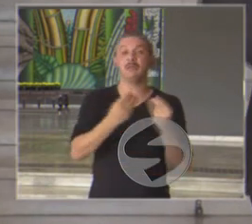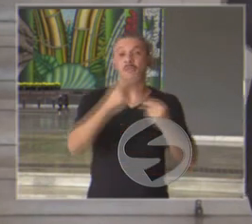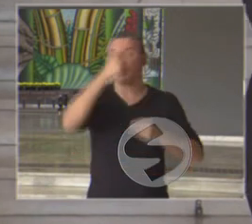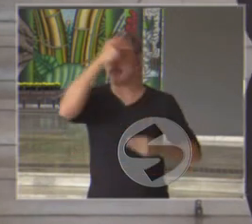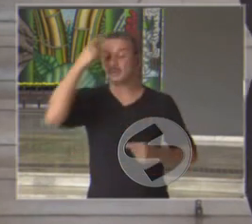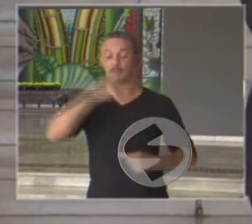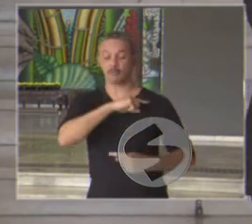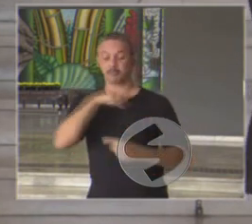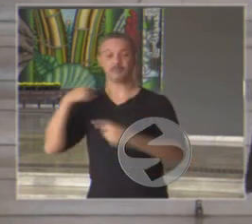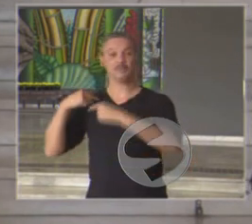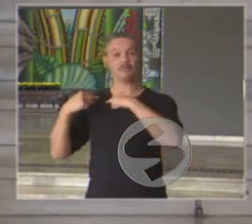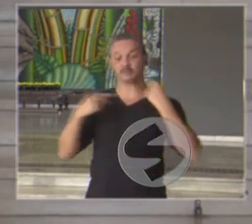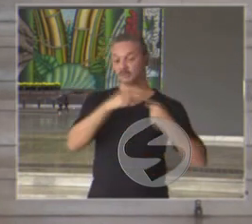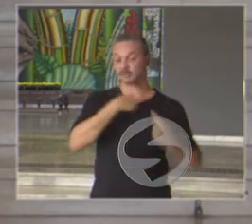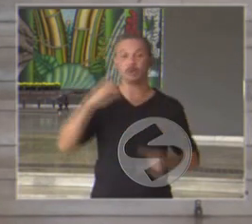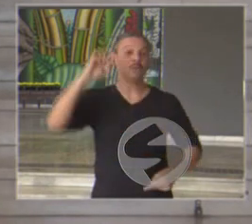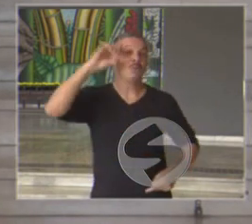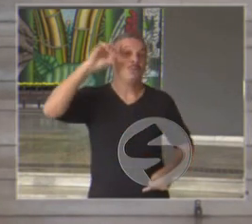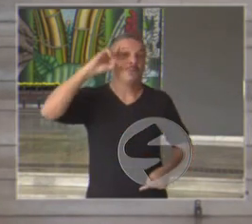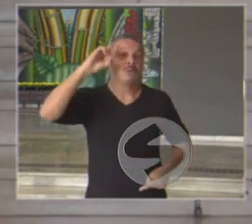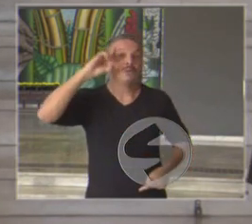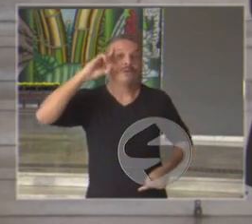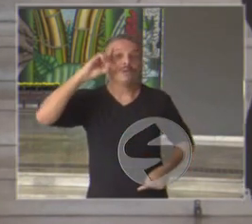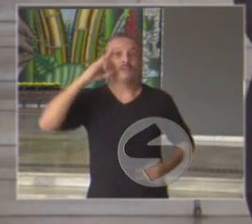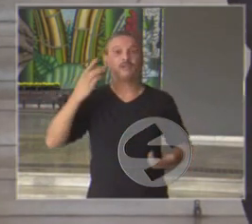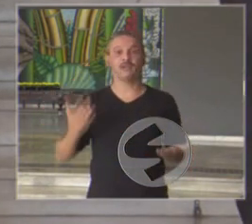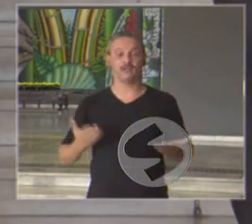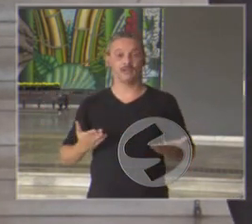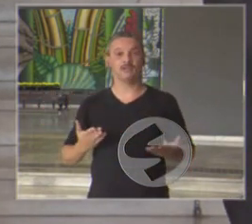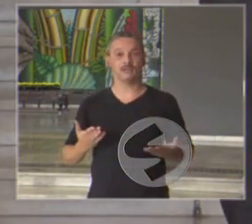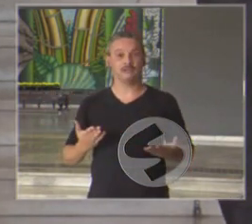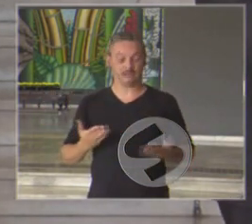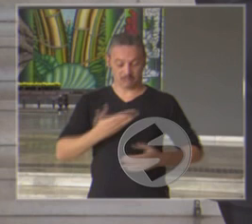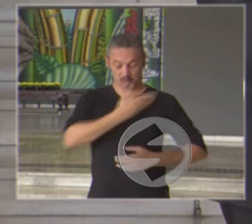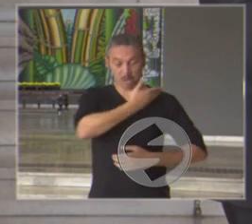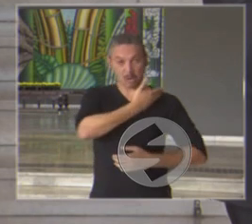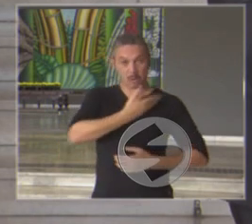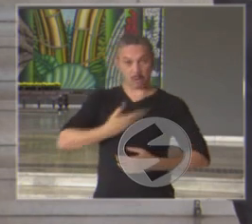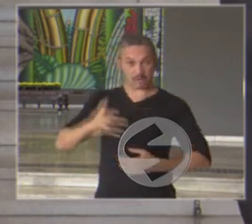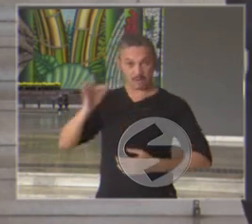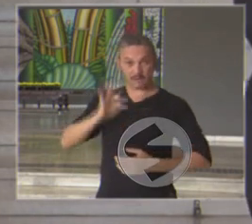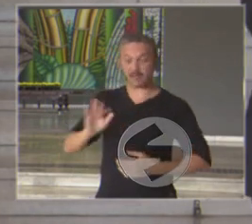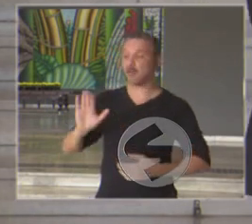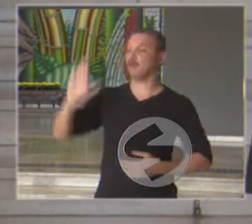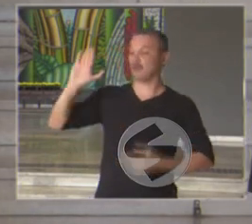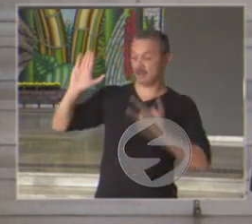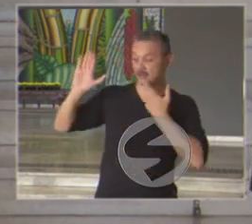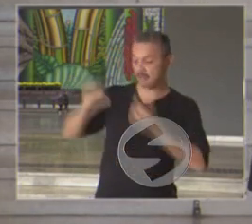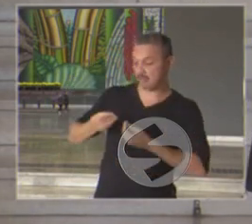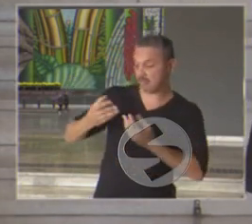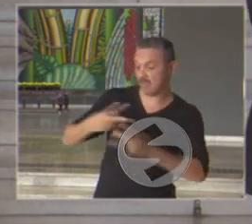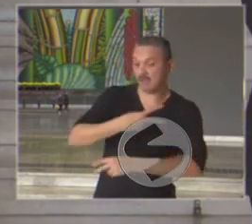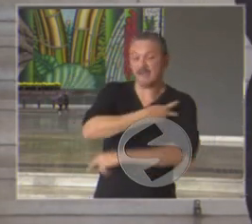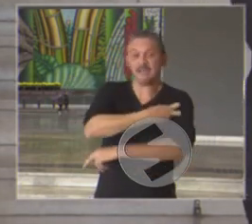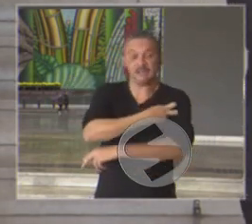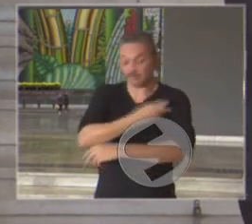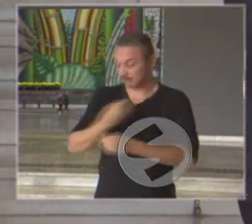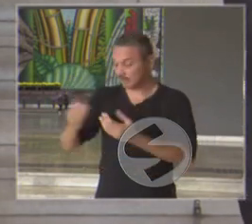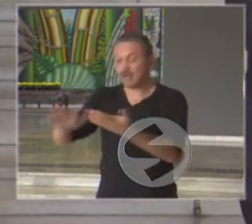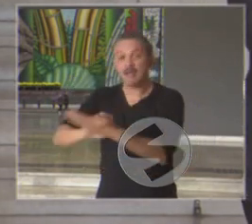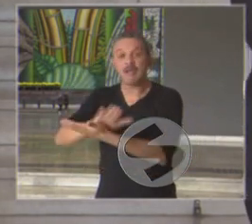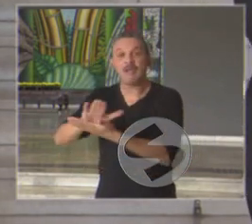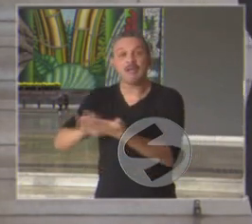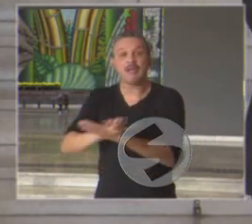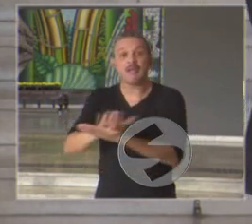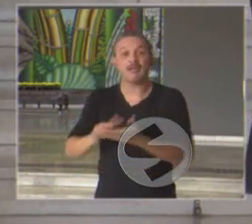perder suas vidas, como estão perdendo diariamente? E um governo que promete vacinas e não coloca as vacinas no